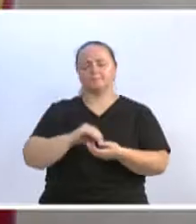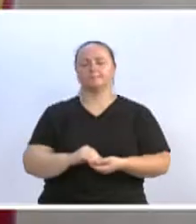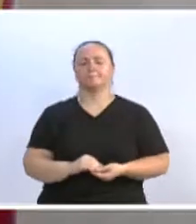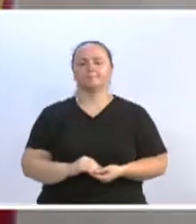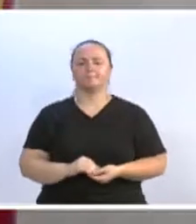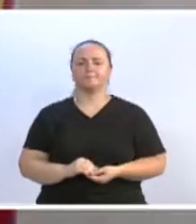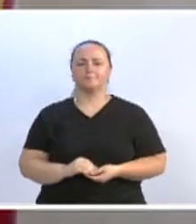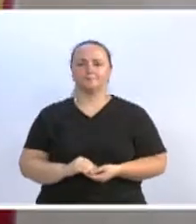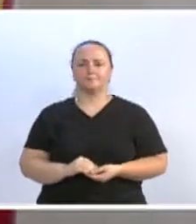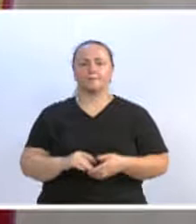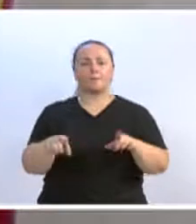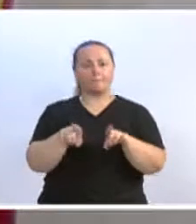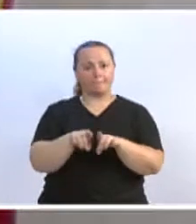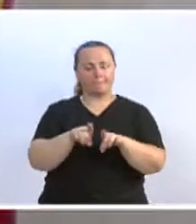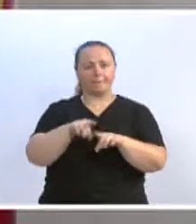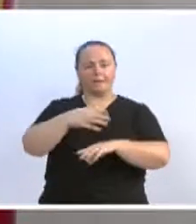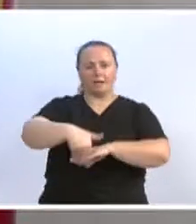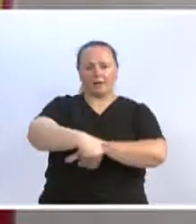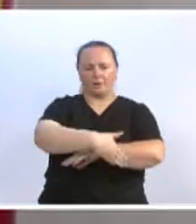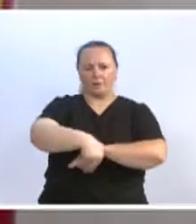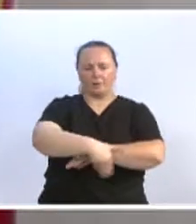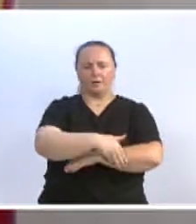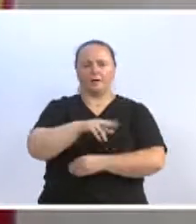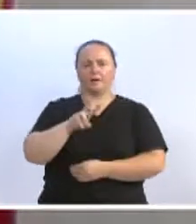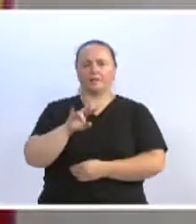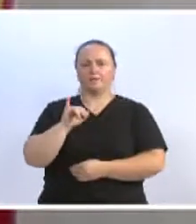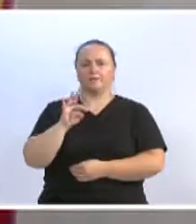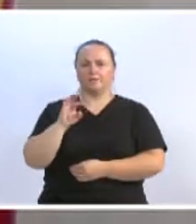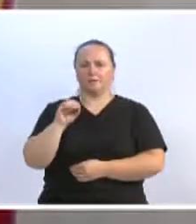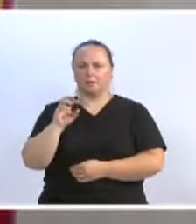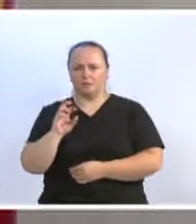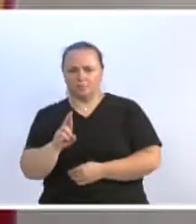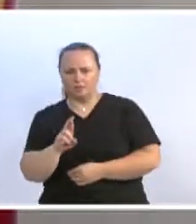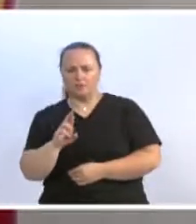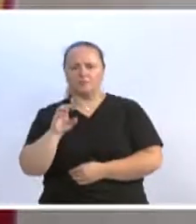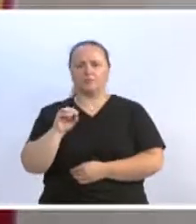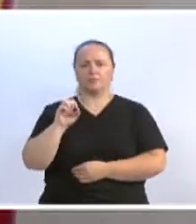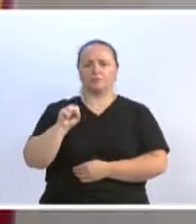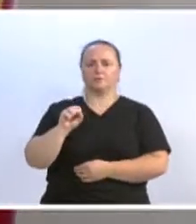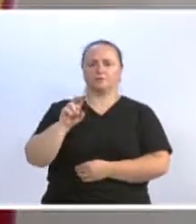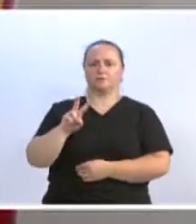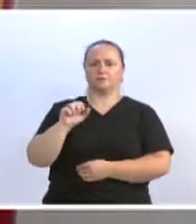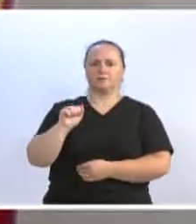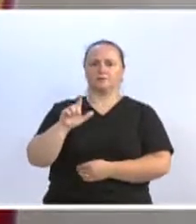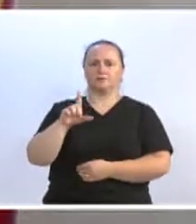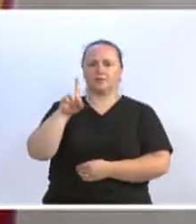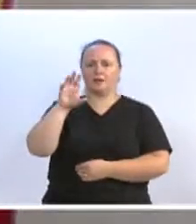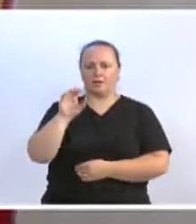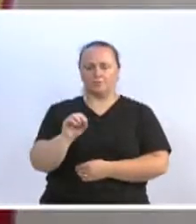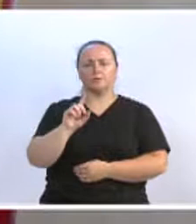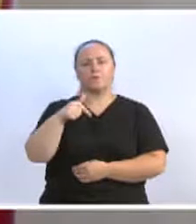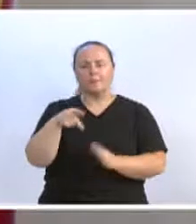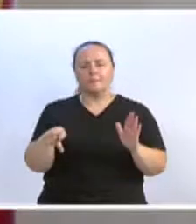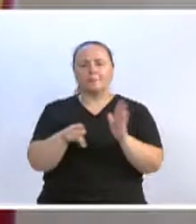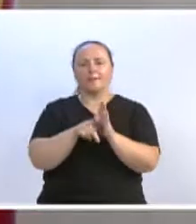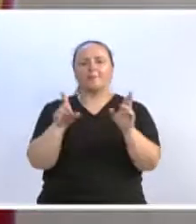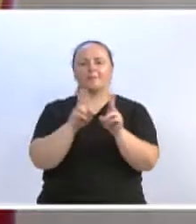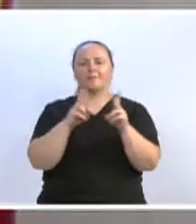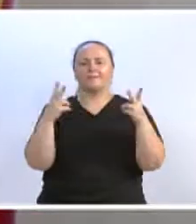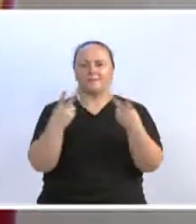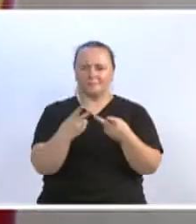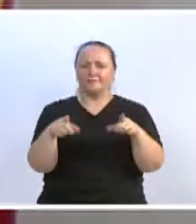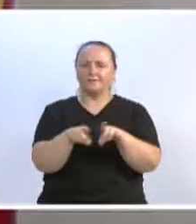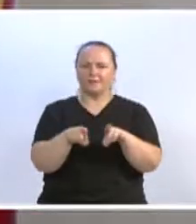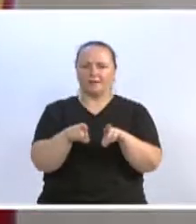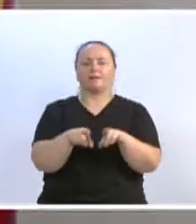pavimentação asfáltica da rua vitor ribeiro e oswaldo anulei na velha uma transversal da governador jorge lacerda ea outra transversal da rua divinópolis tem